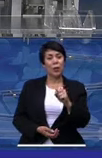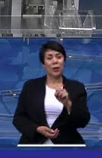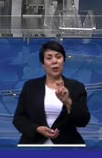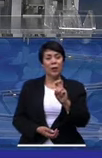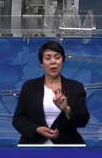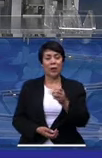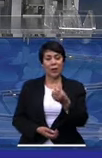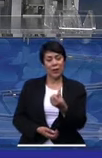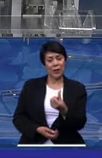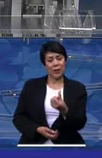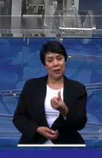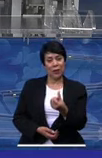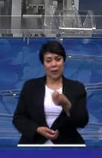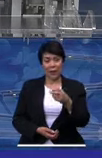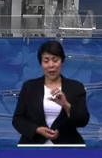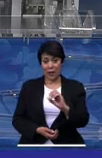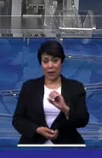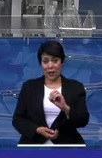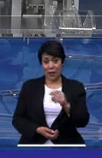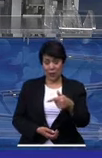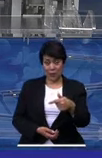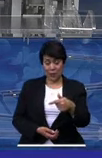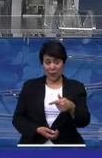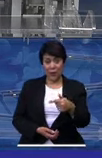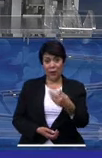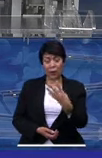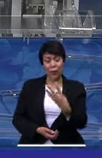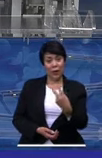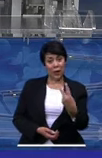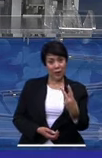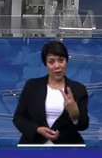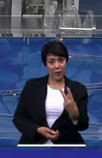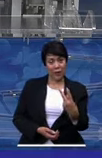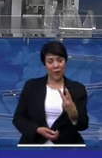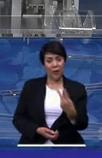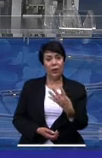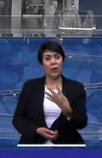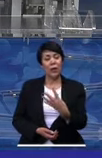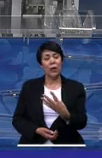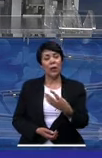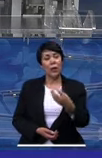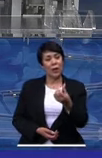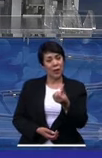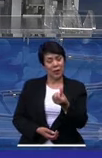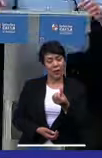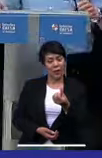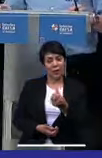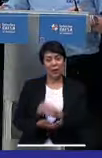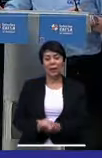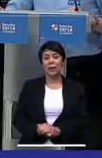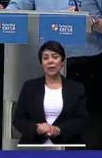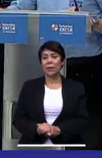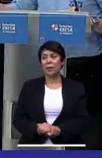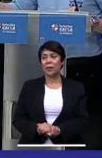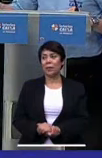08, 56, 07, 42 e 46.